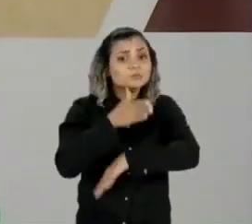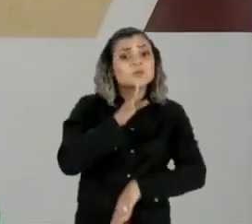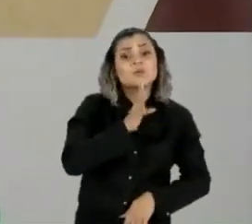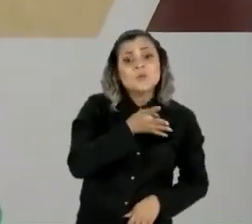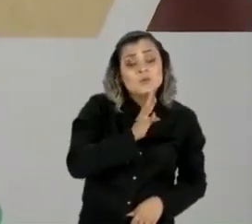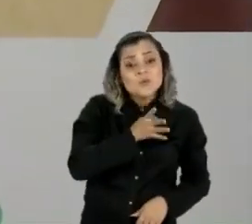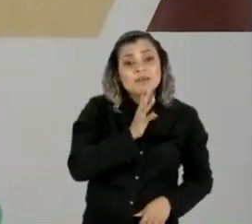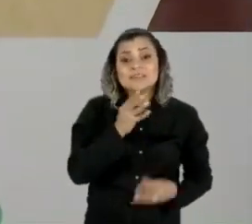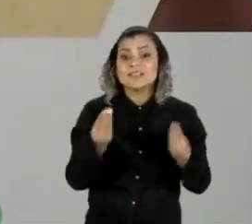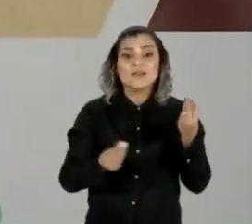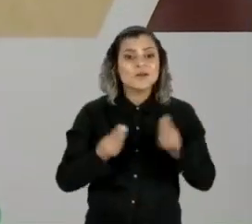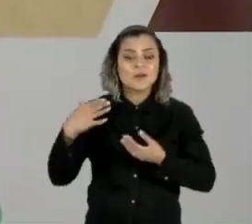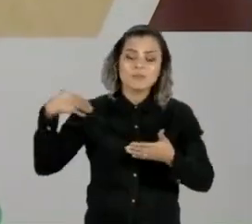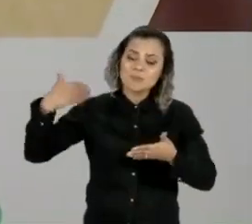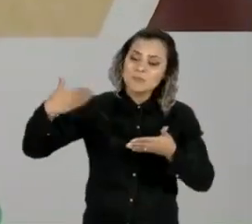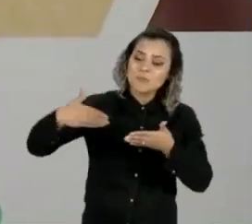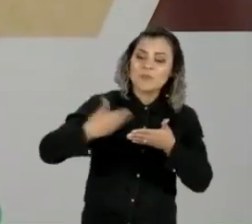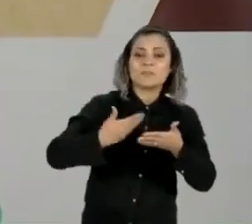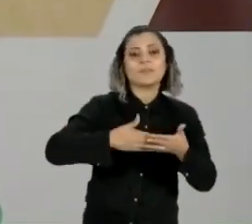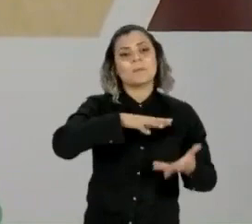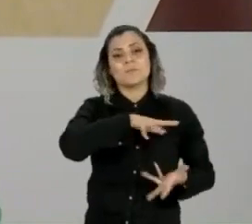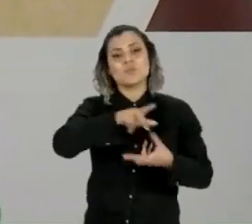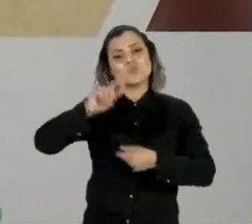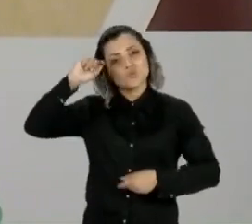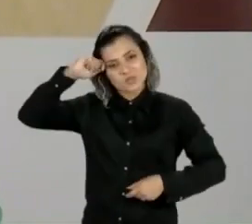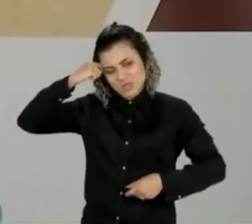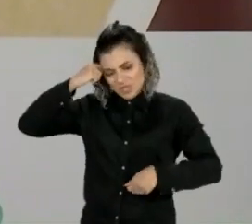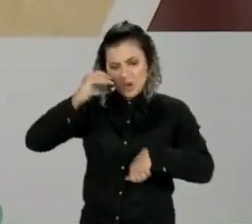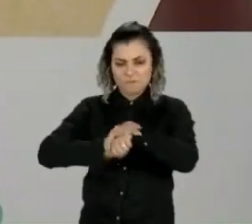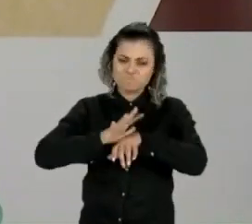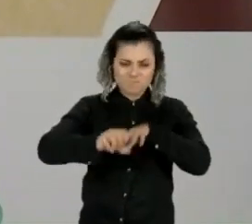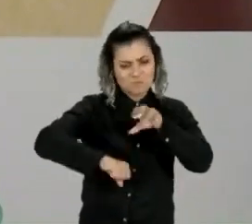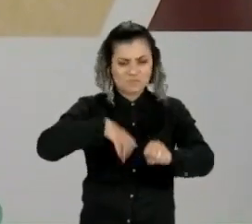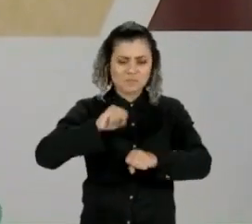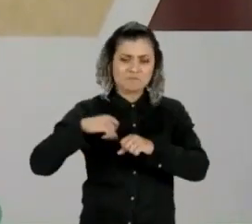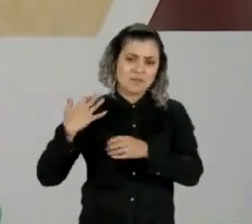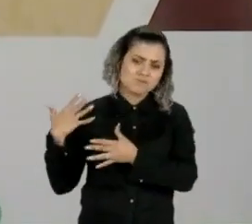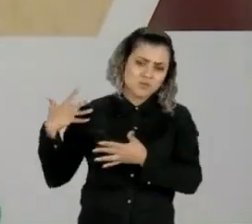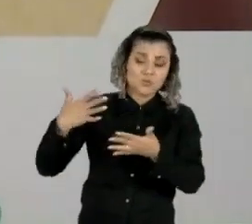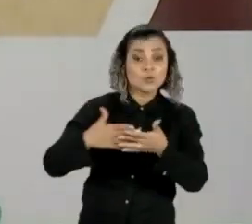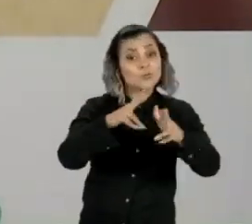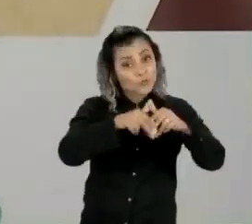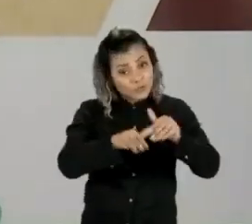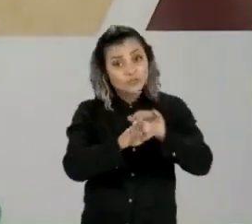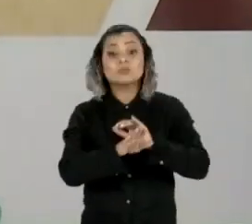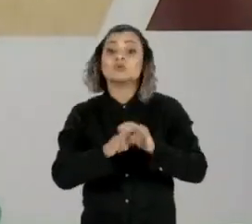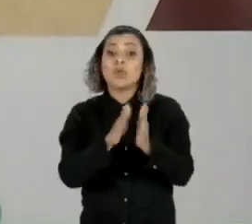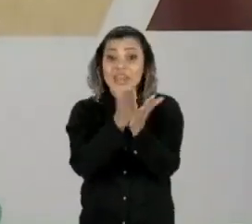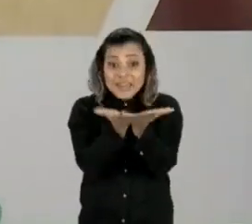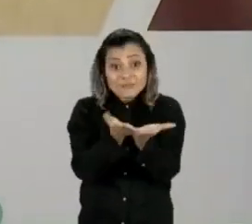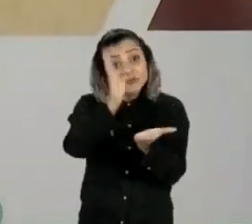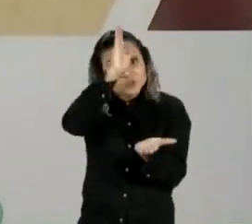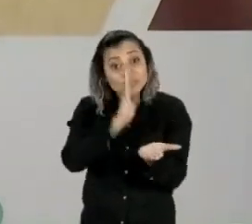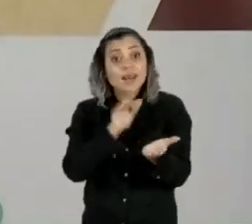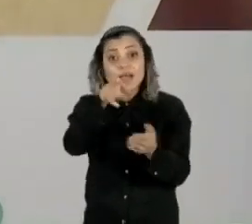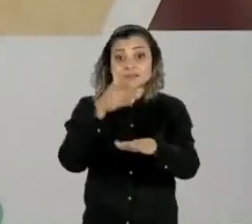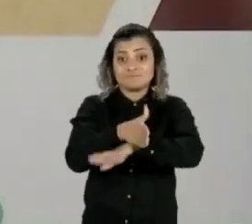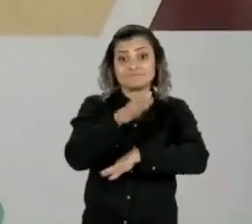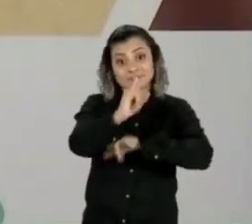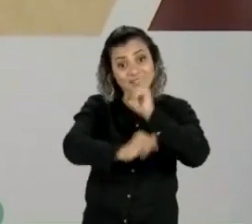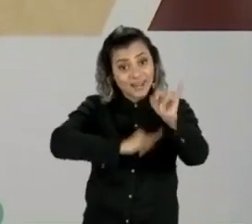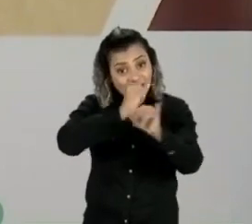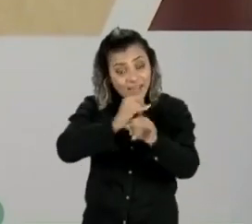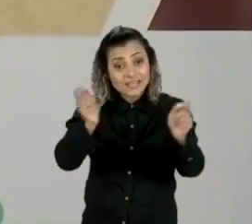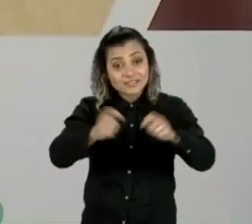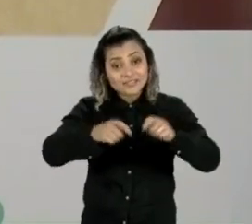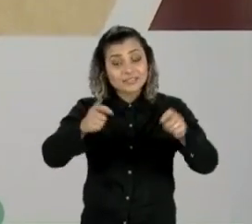o que foi essa trajetória gloriosa dos negros em todo o seu tempo histórico. Então o e-book vai estar disponibilizado por conta dos nossos eventos